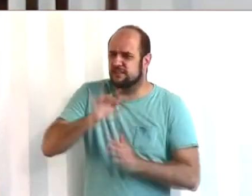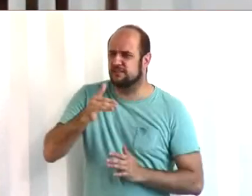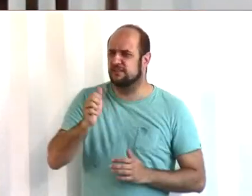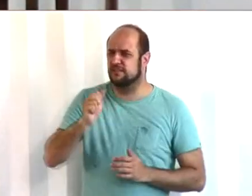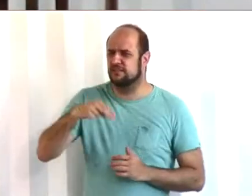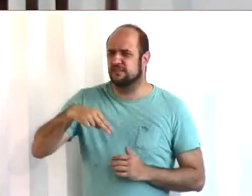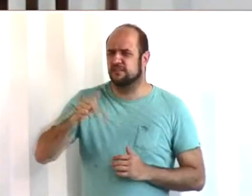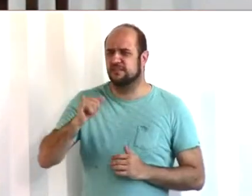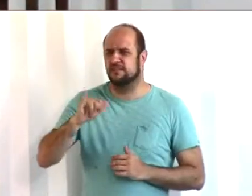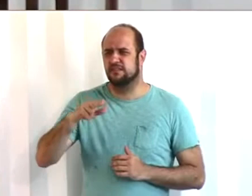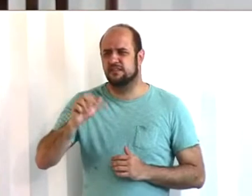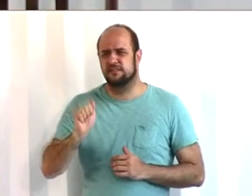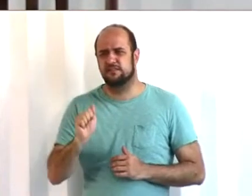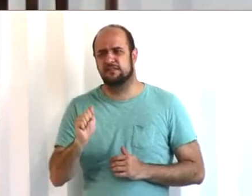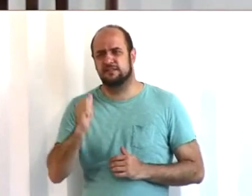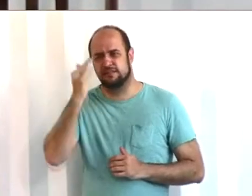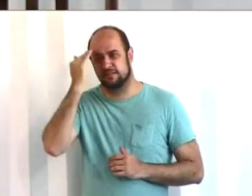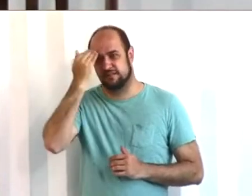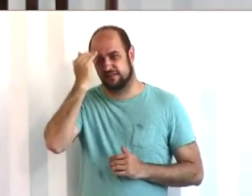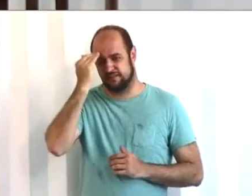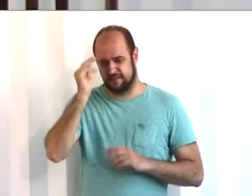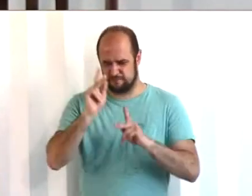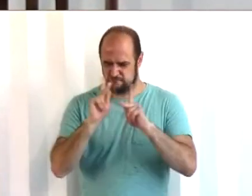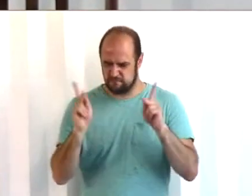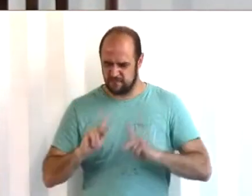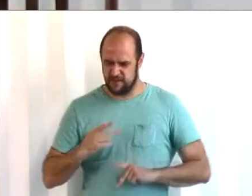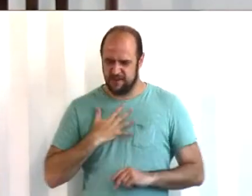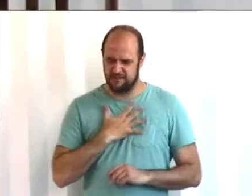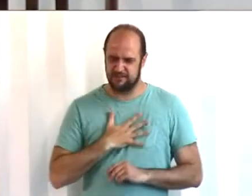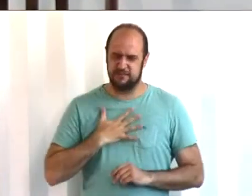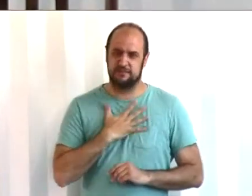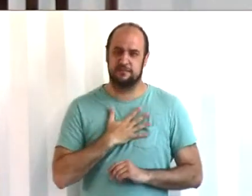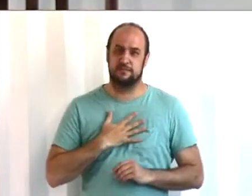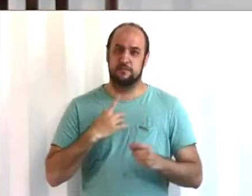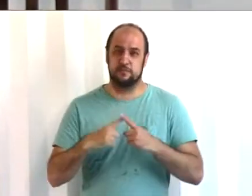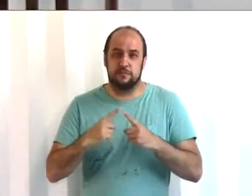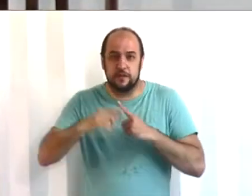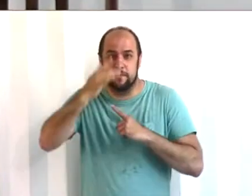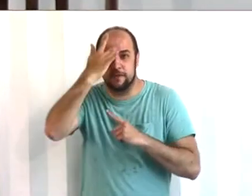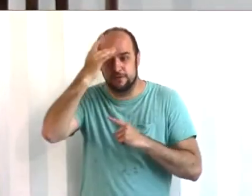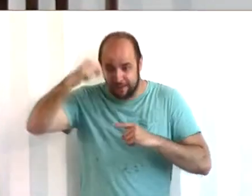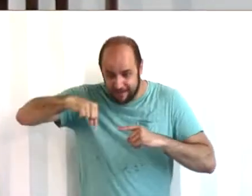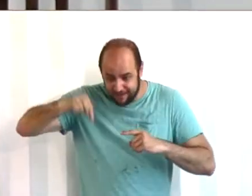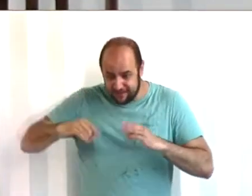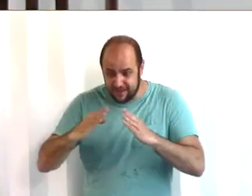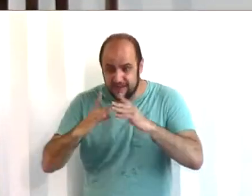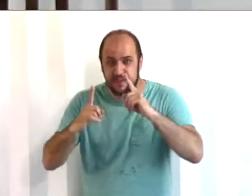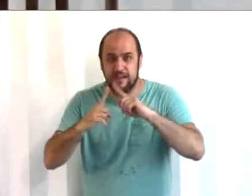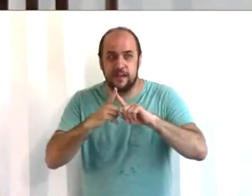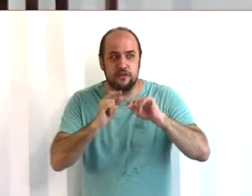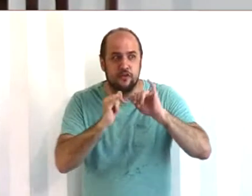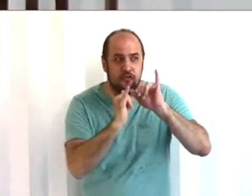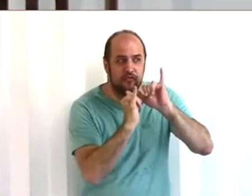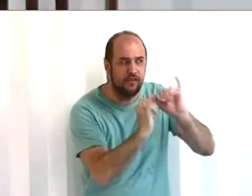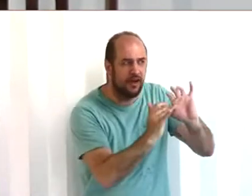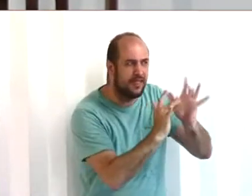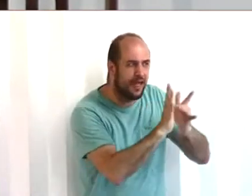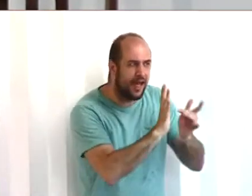para que ela compreenda e tenha paz na sua alma, porque alguém da nossa igreja pregou para ela agora, há pouco